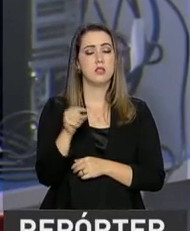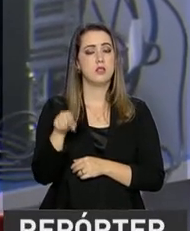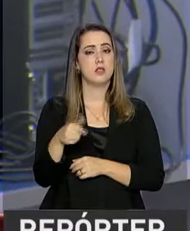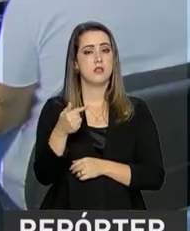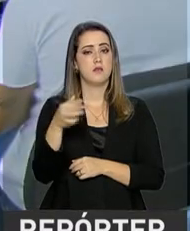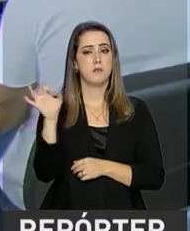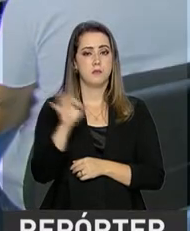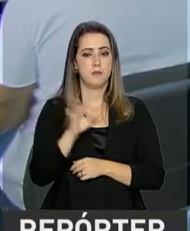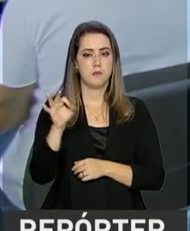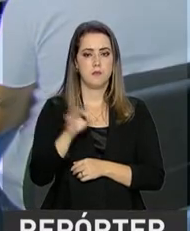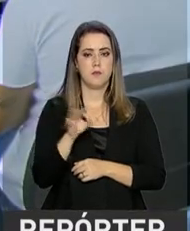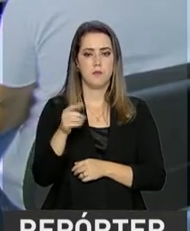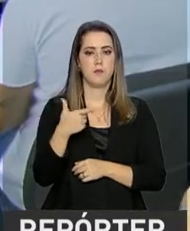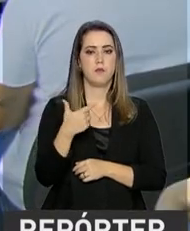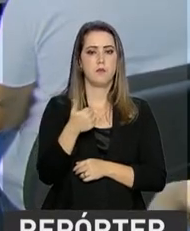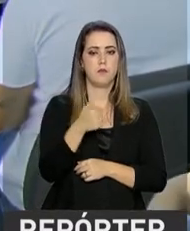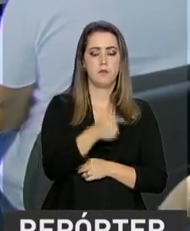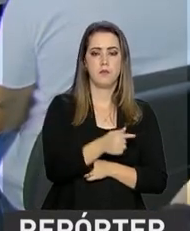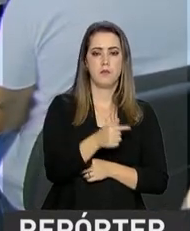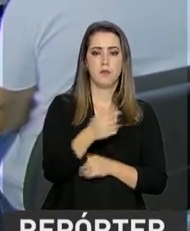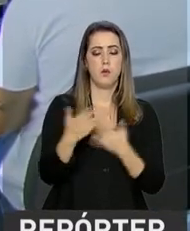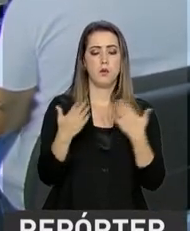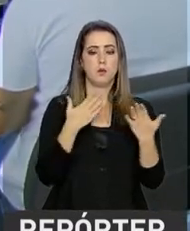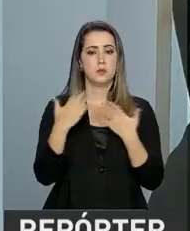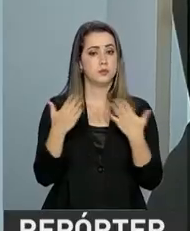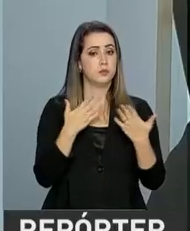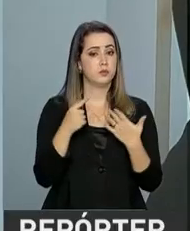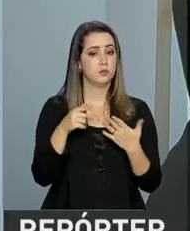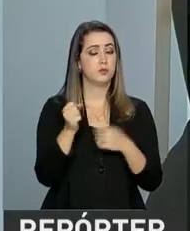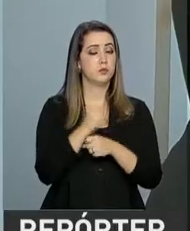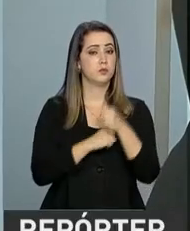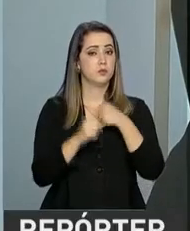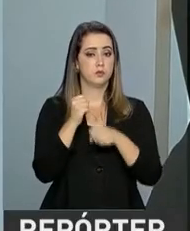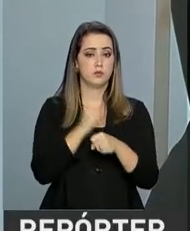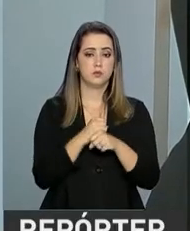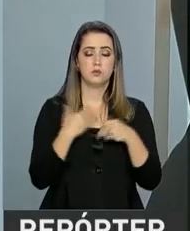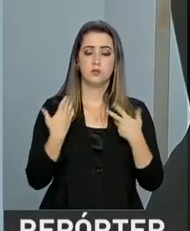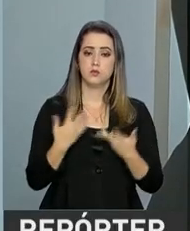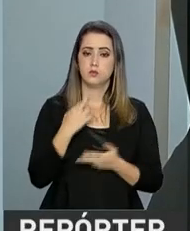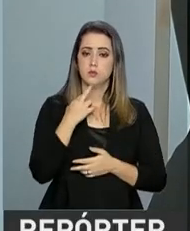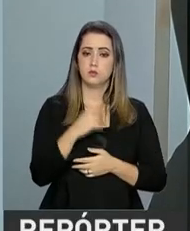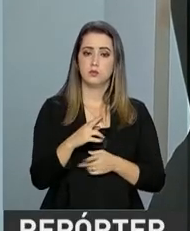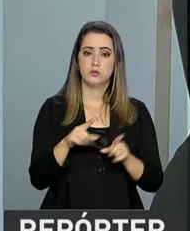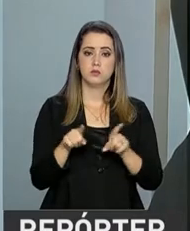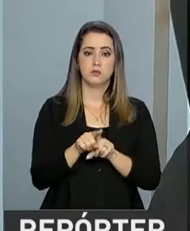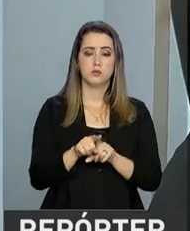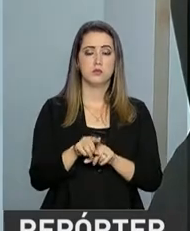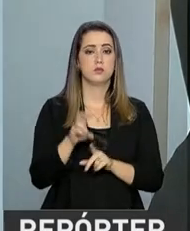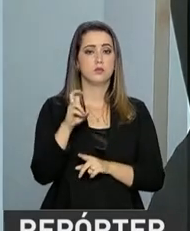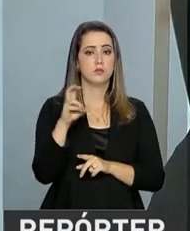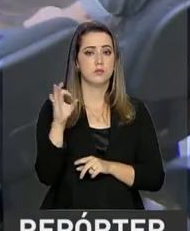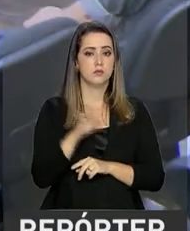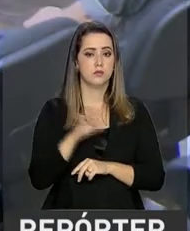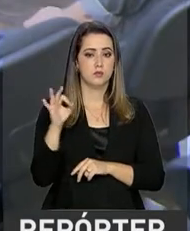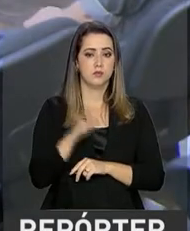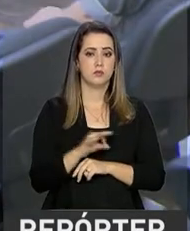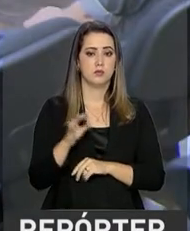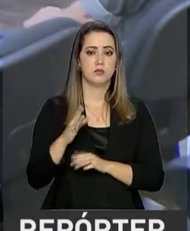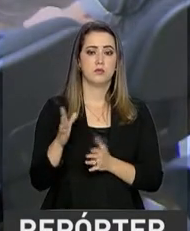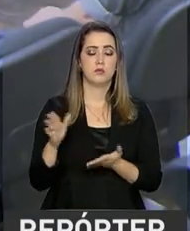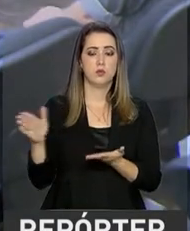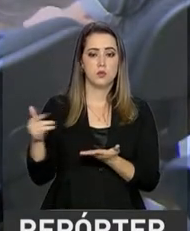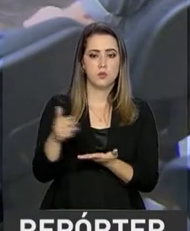por cento em 2017 em relação ao ano anterior e responderam por mais de 5% das